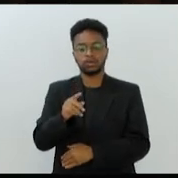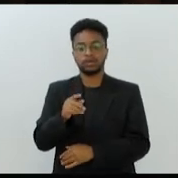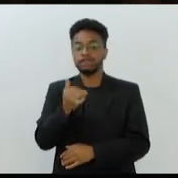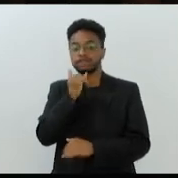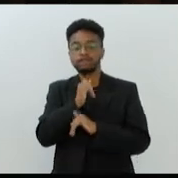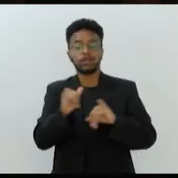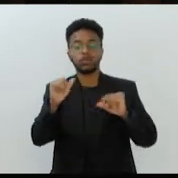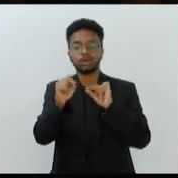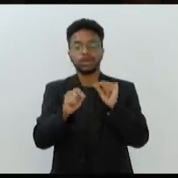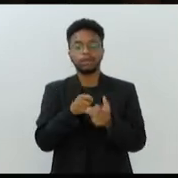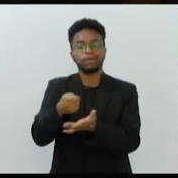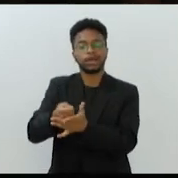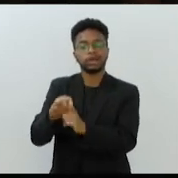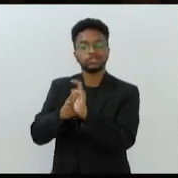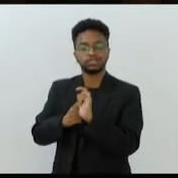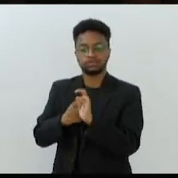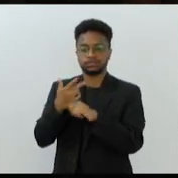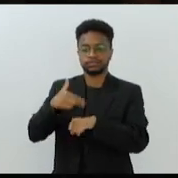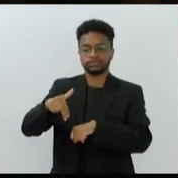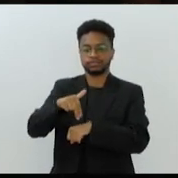para pagamento da dívida com a União.